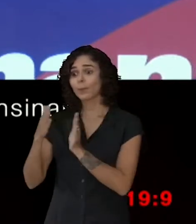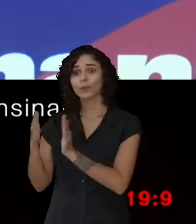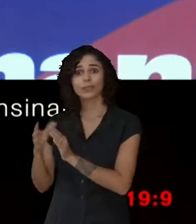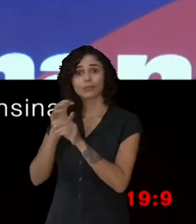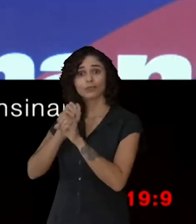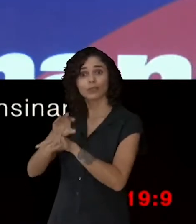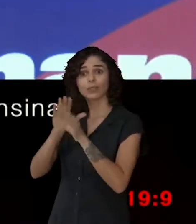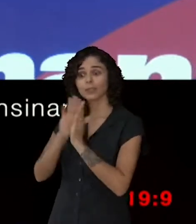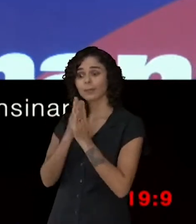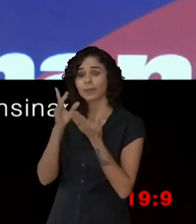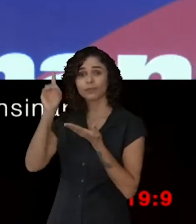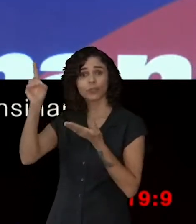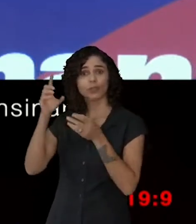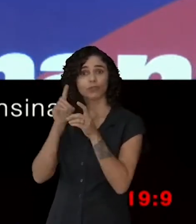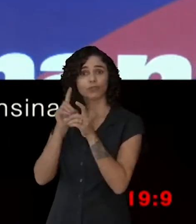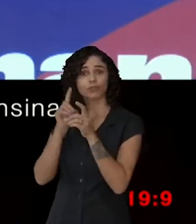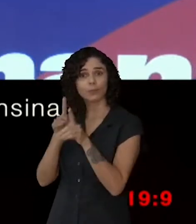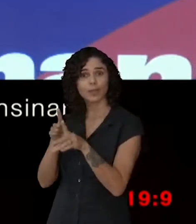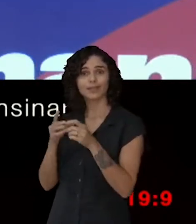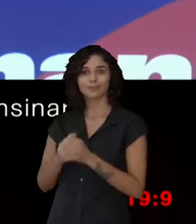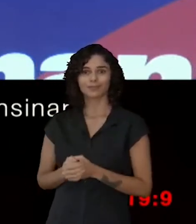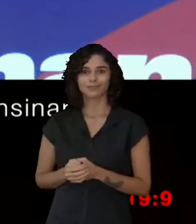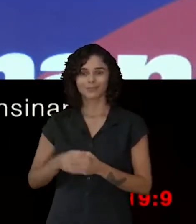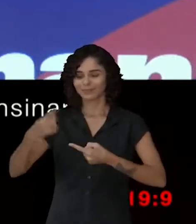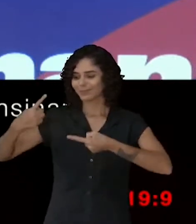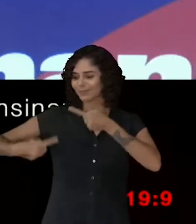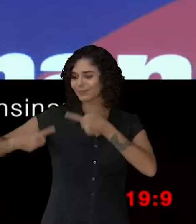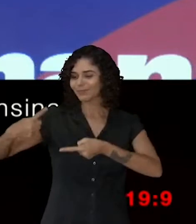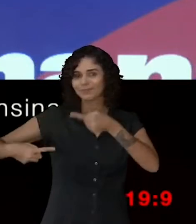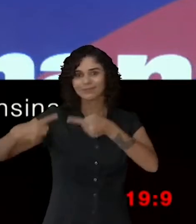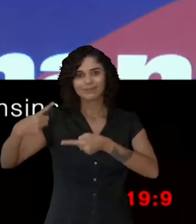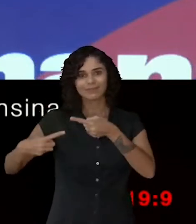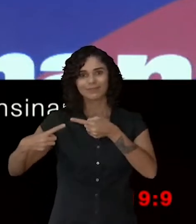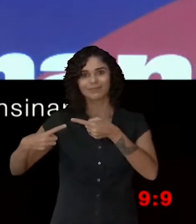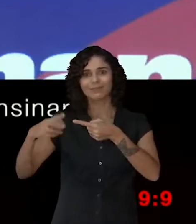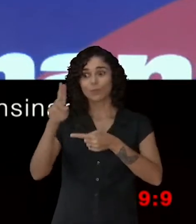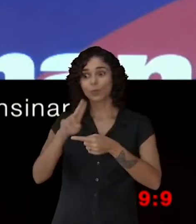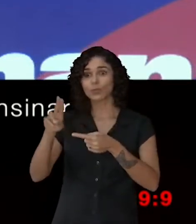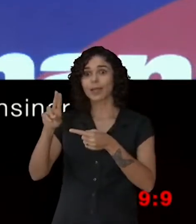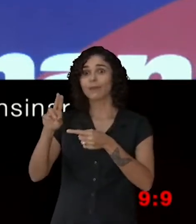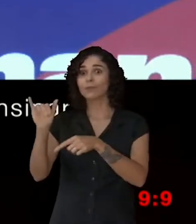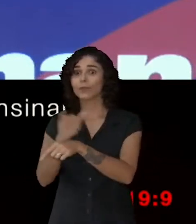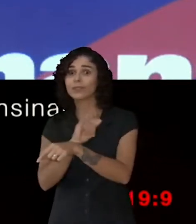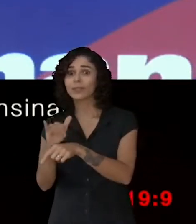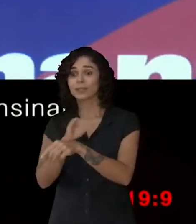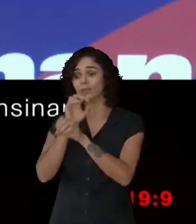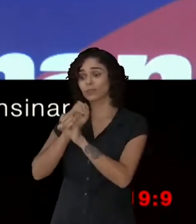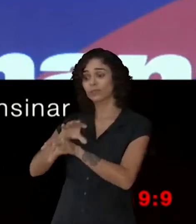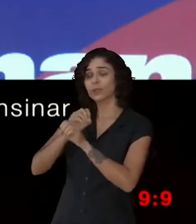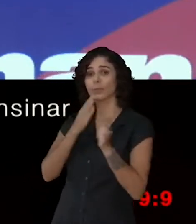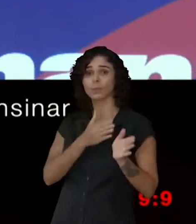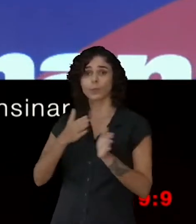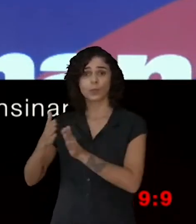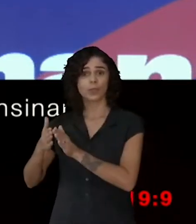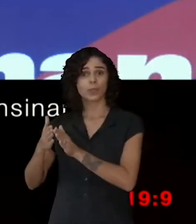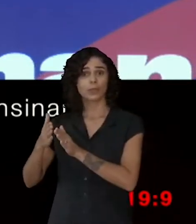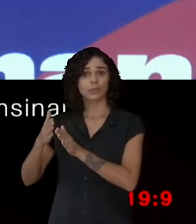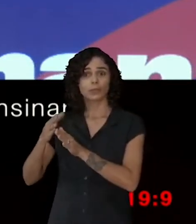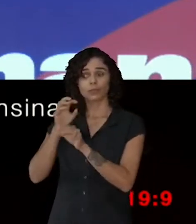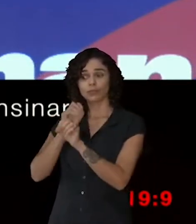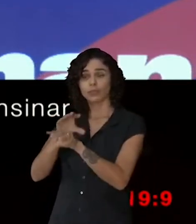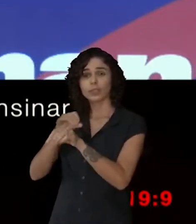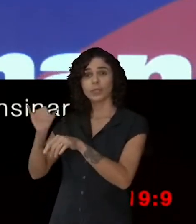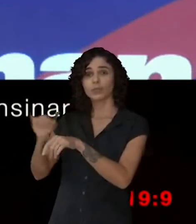Discussões para que eles aprendessem. Era assim que eles ensinavam naquela época. O processo de ensino era através